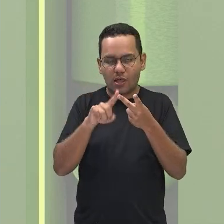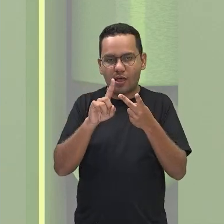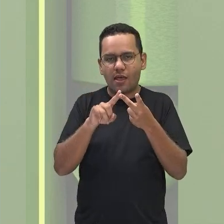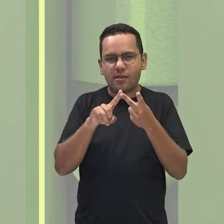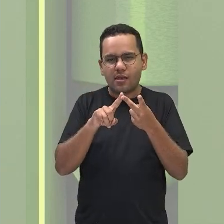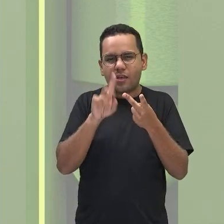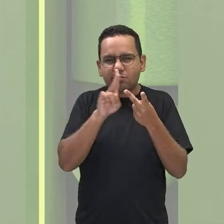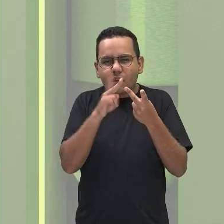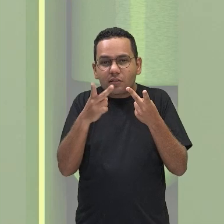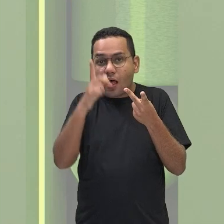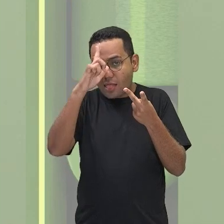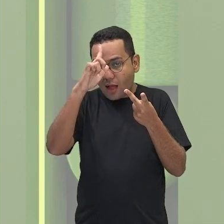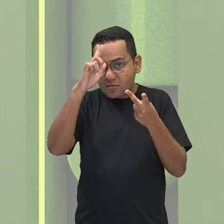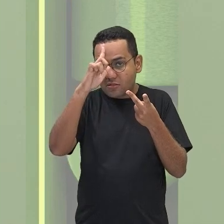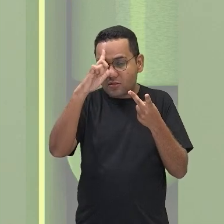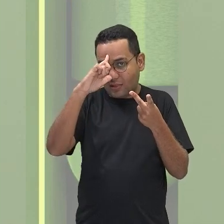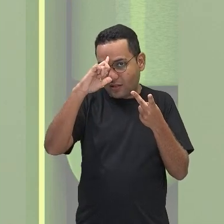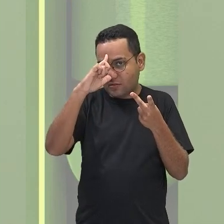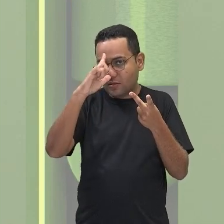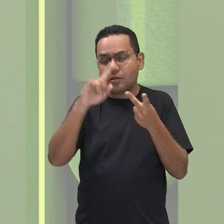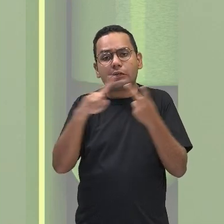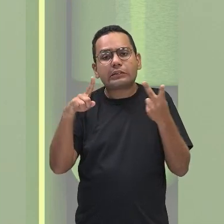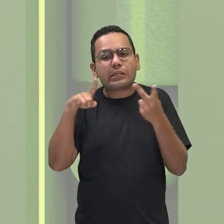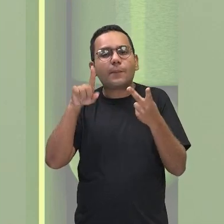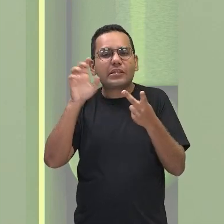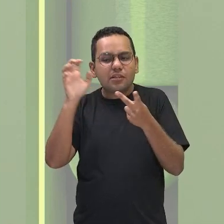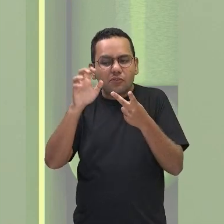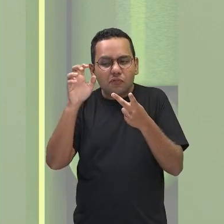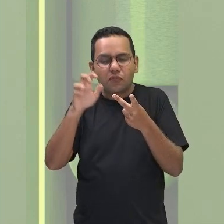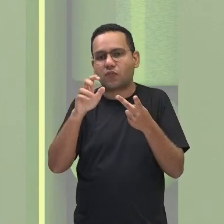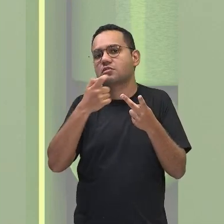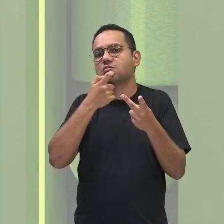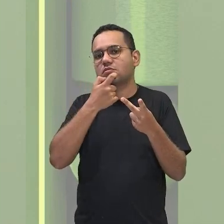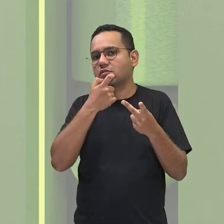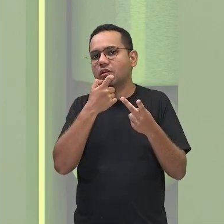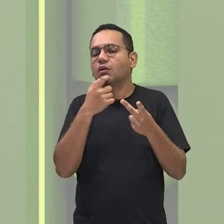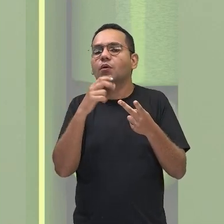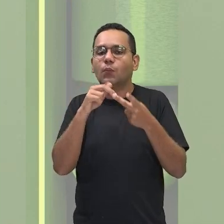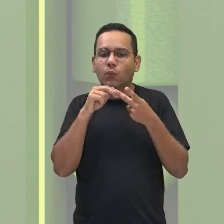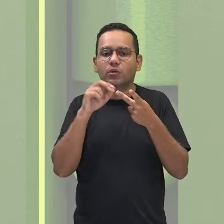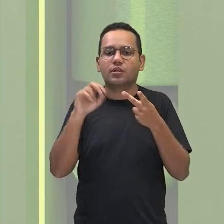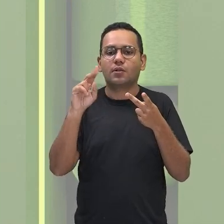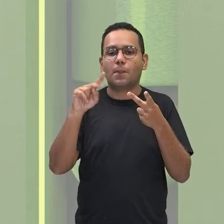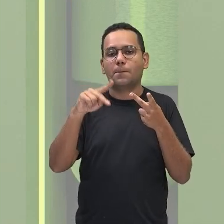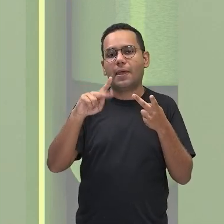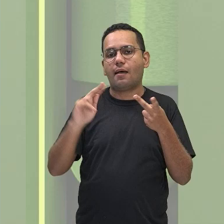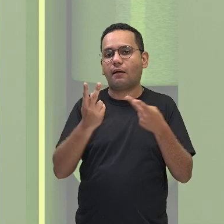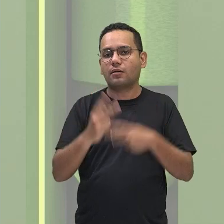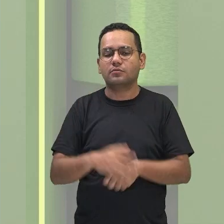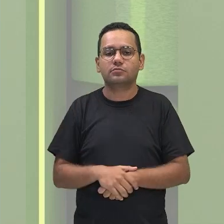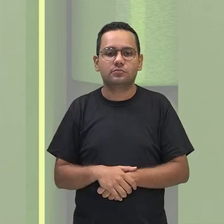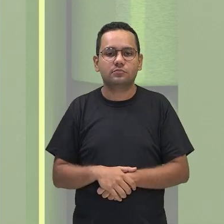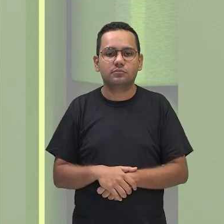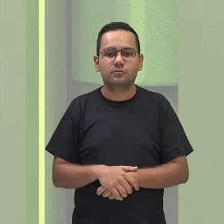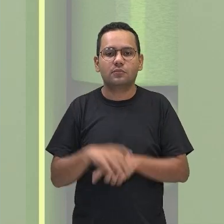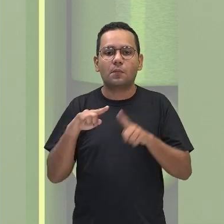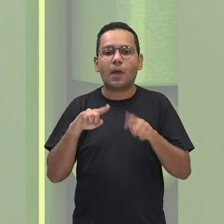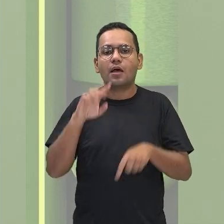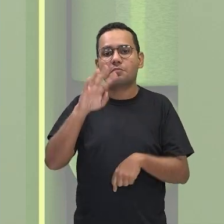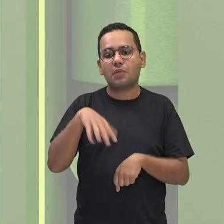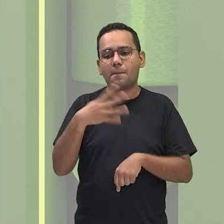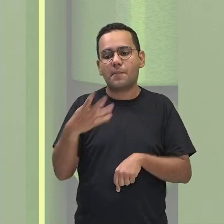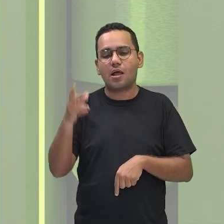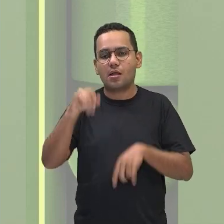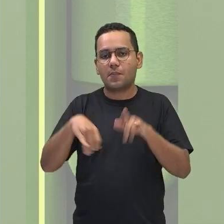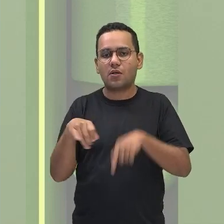influência da língua inglesa e acaba sendo escrito com PH. E por isso que na tabela periódica ele é representado